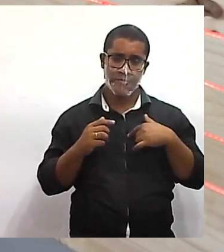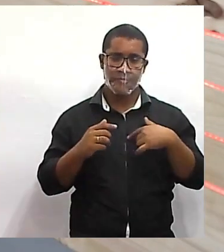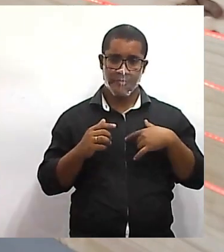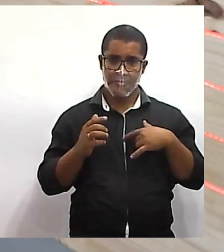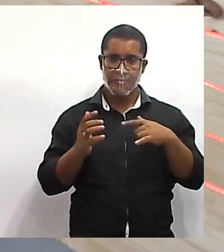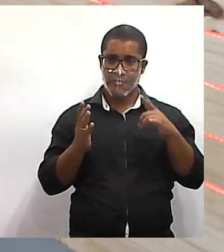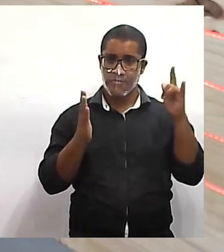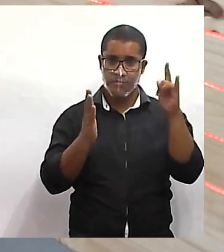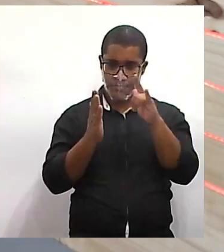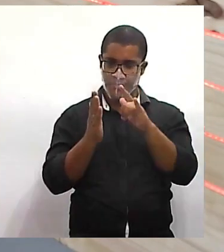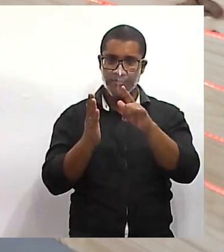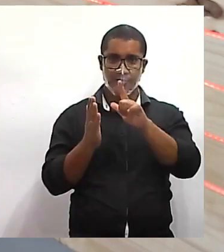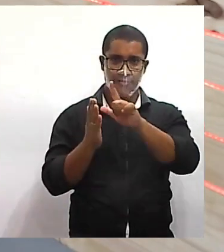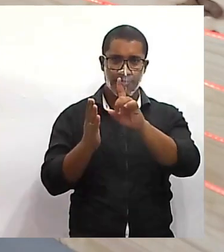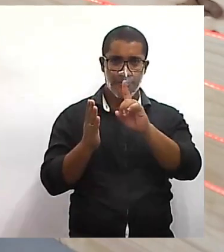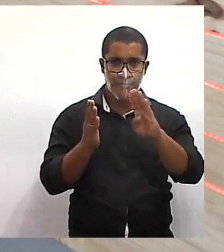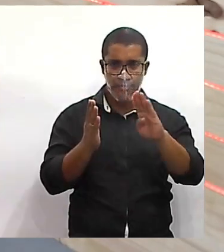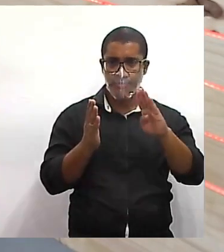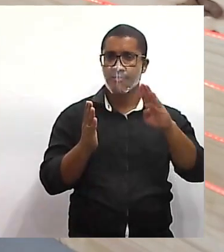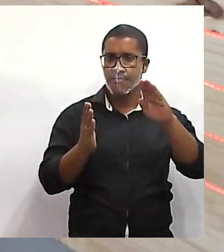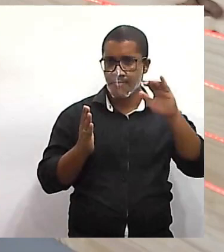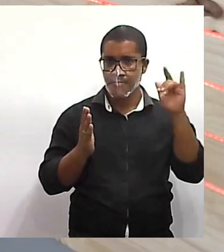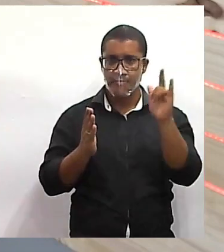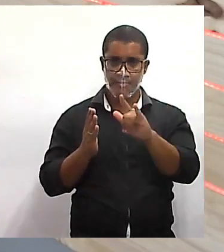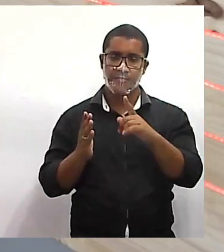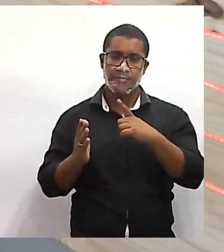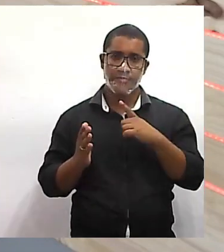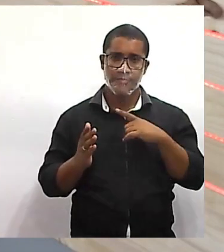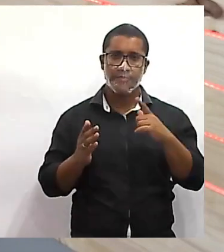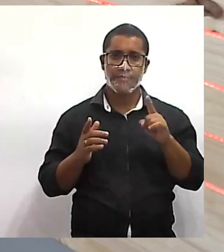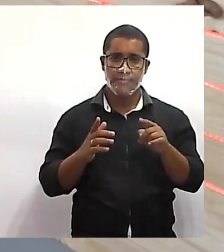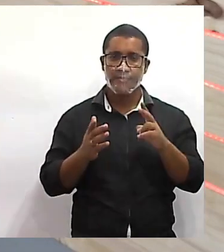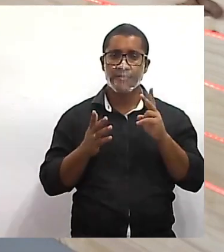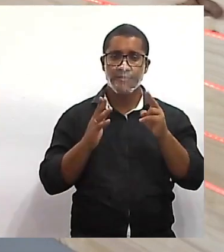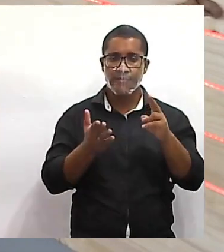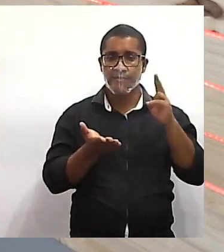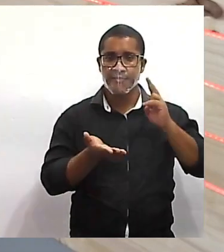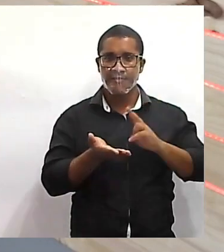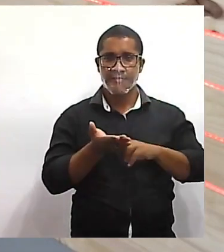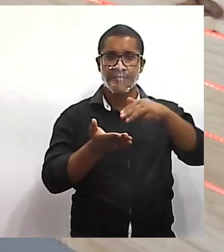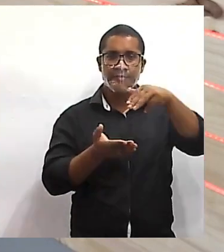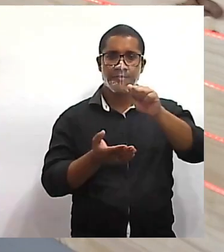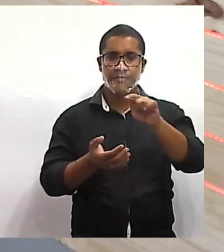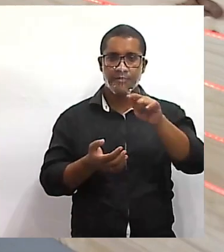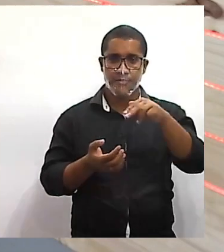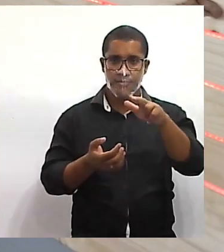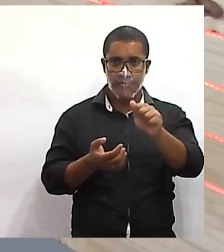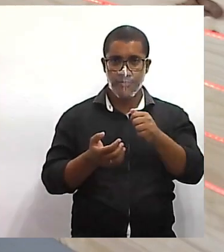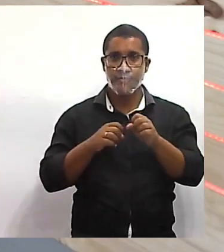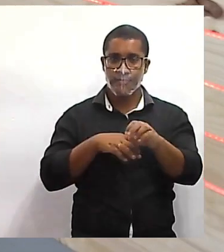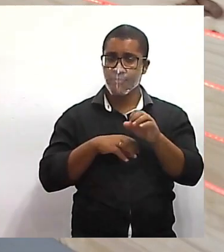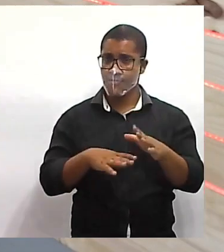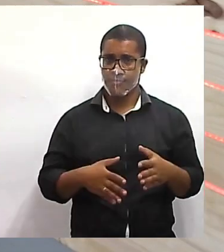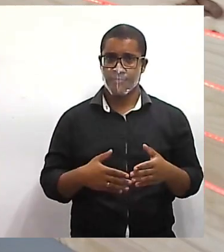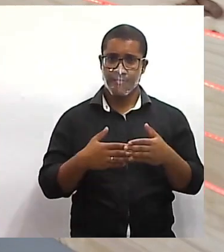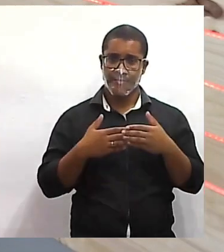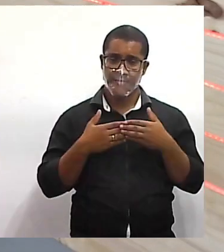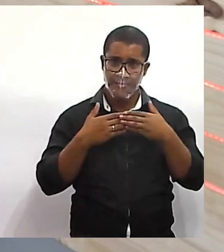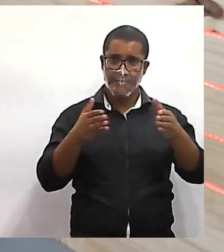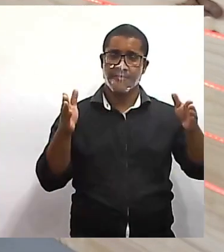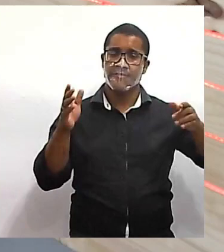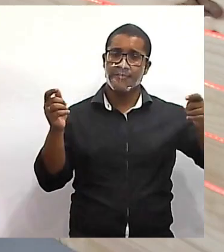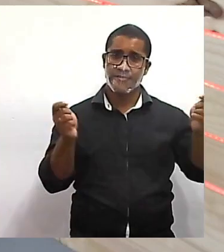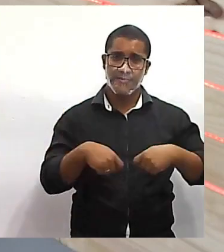LDB, né? Eu acho que ela vamos dizer, a nossa carta magna da educação, né? Foi uma